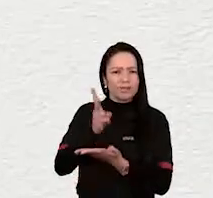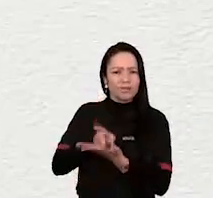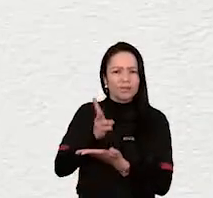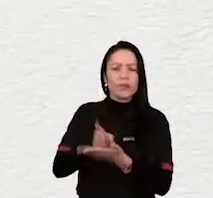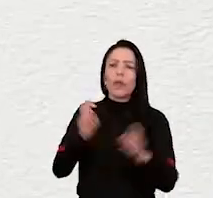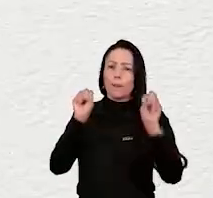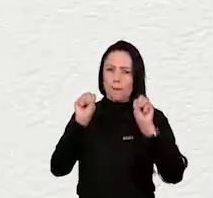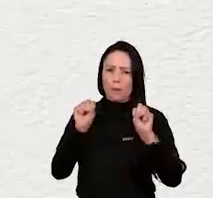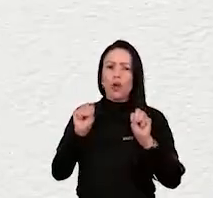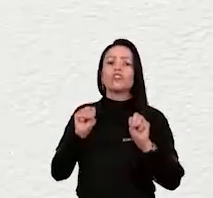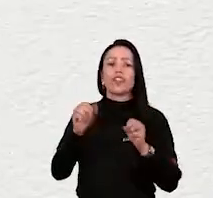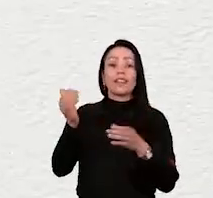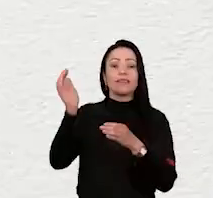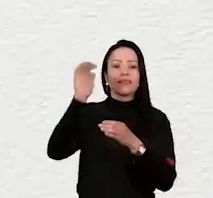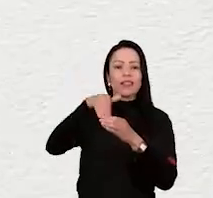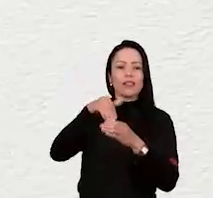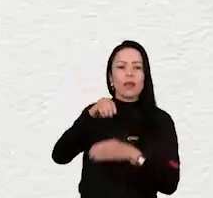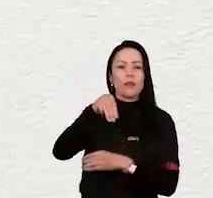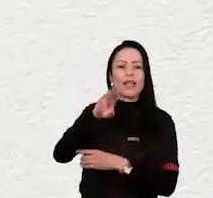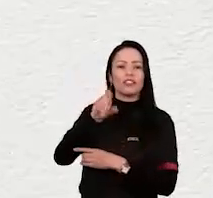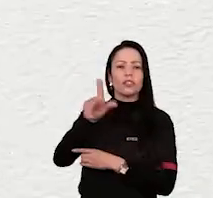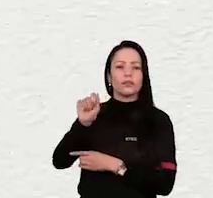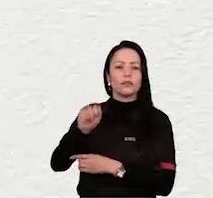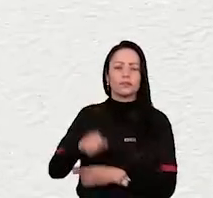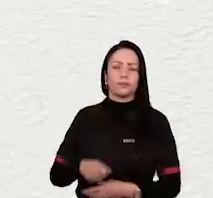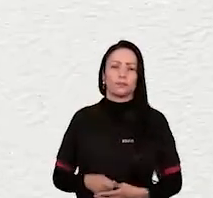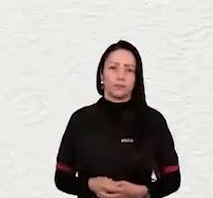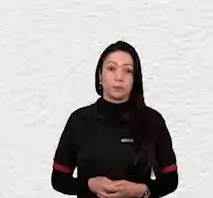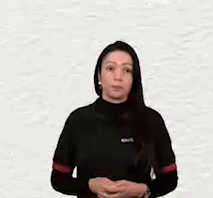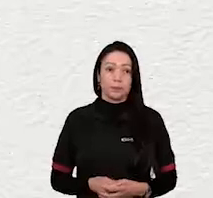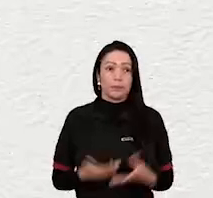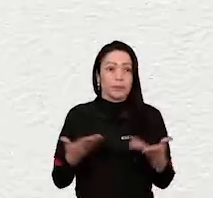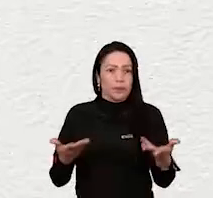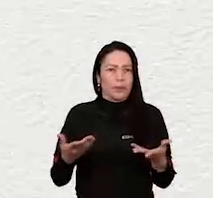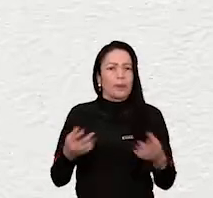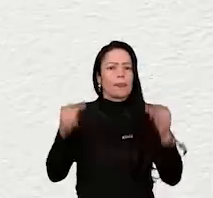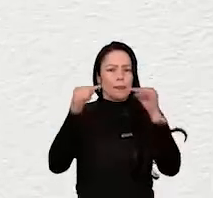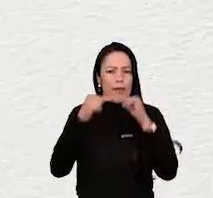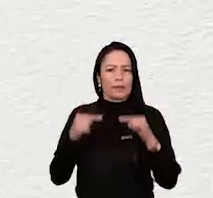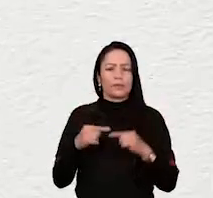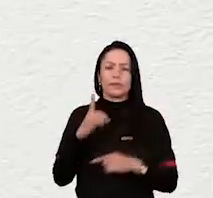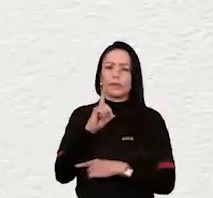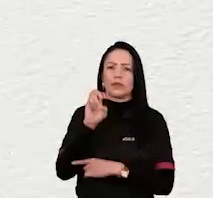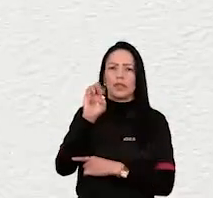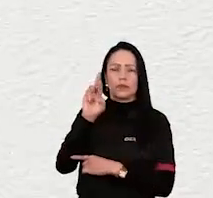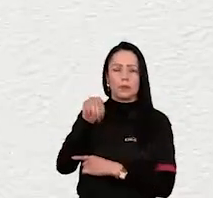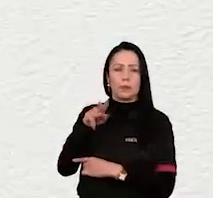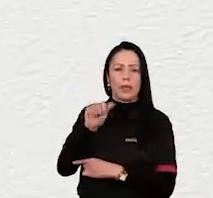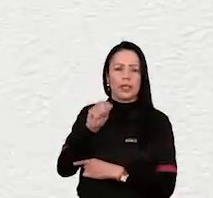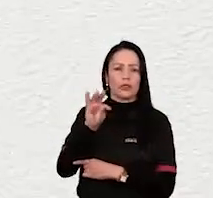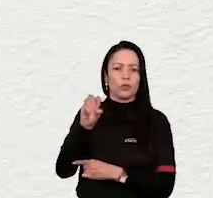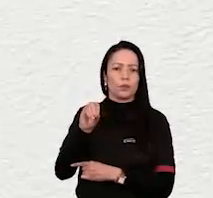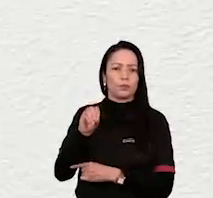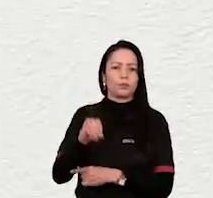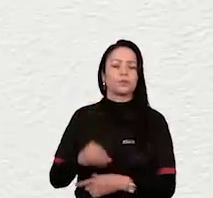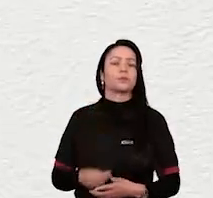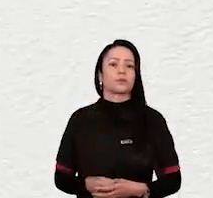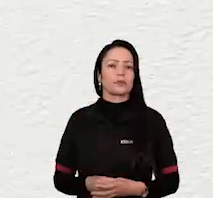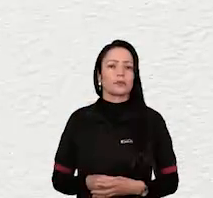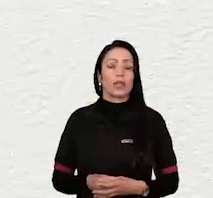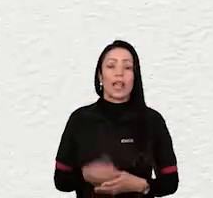podem ter uma otite média, né, um envolvimento de orelha média. Então, esse aí cabe ao dermato. Aí, a